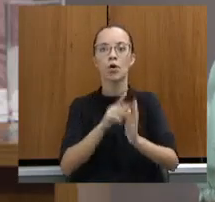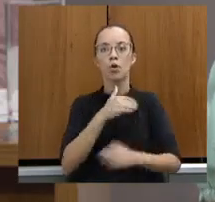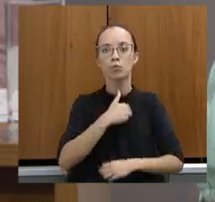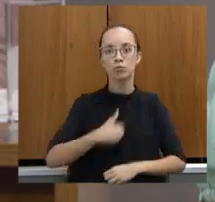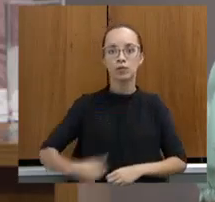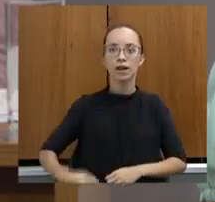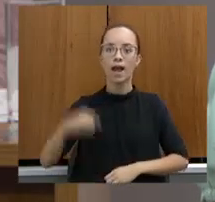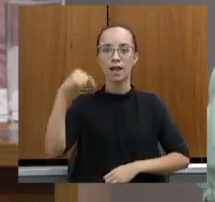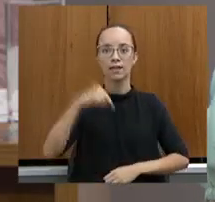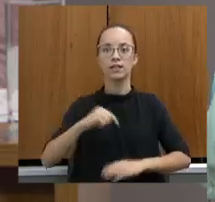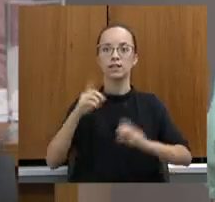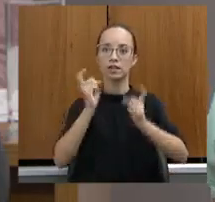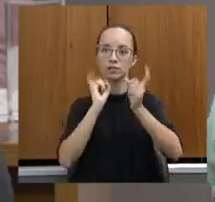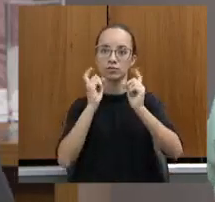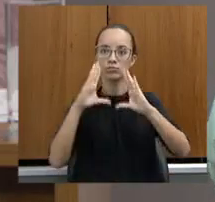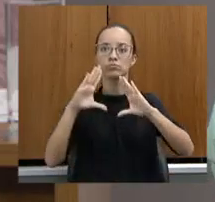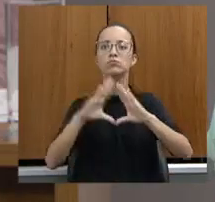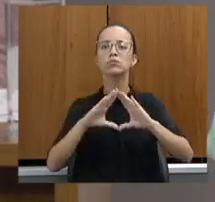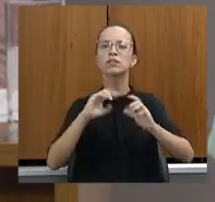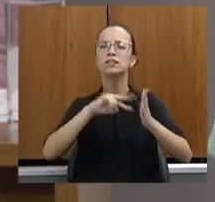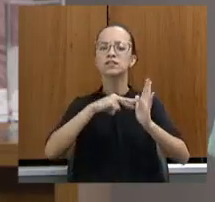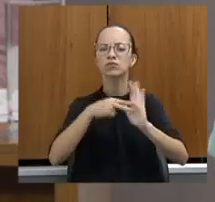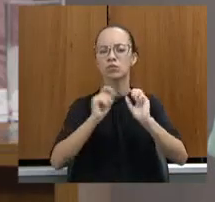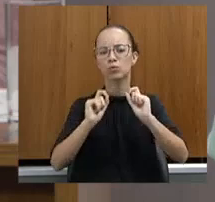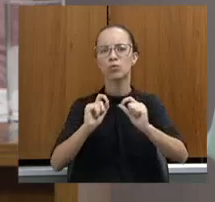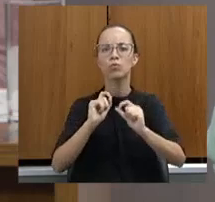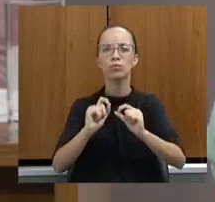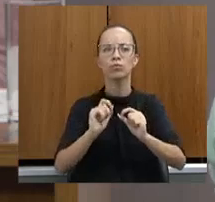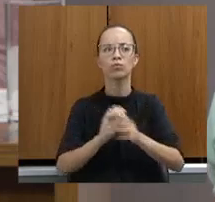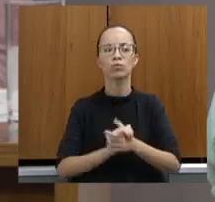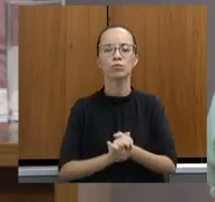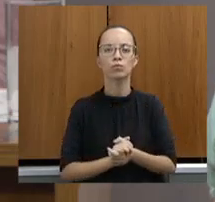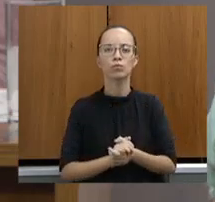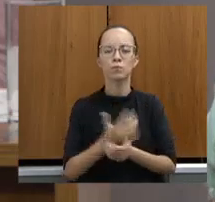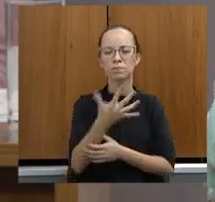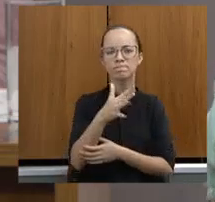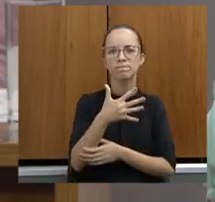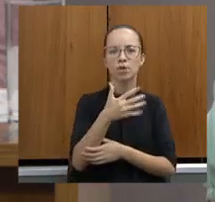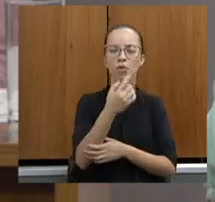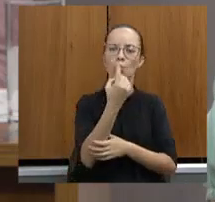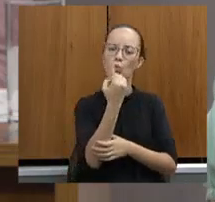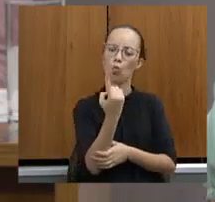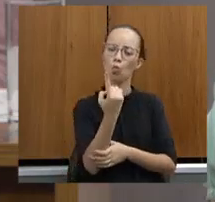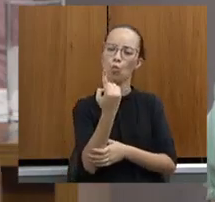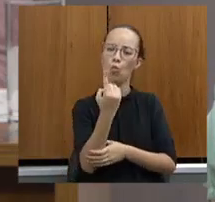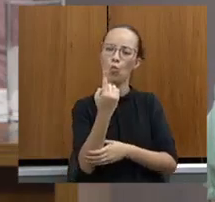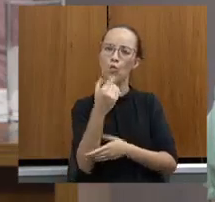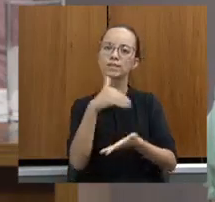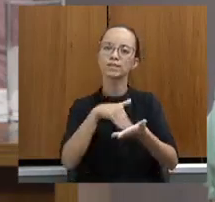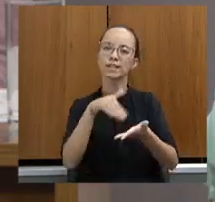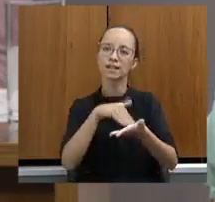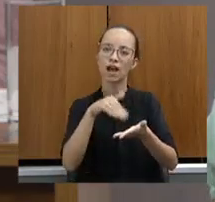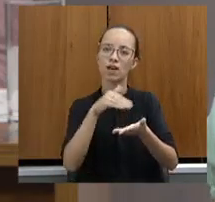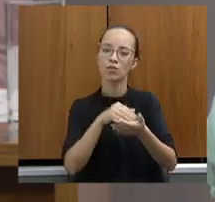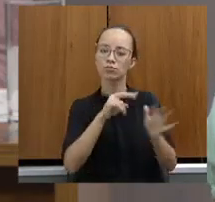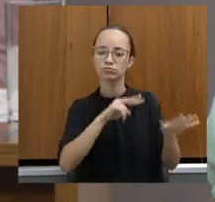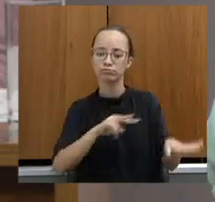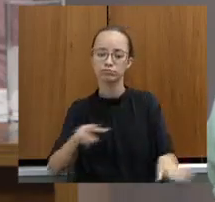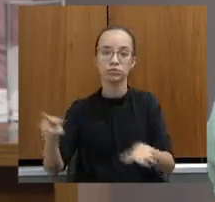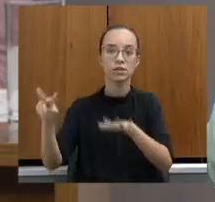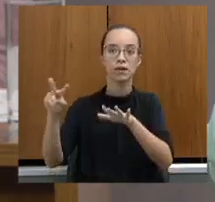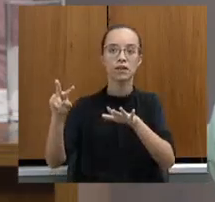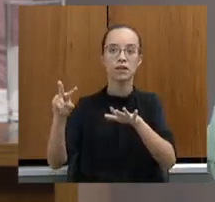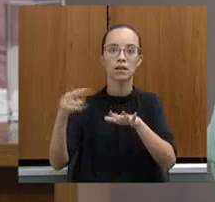audiências aqui na Assembleia Legislativa o que daria aproximadamente em média um secretário por semana na Assembleia